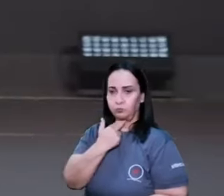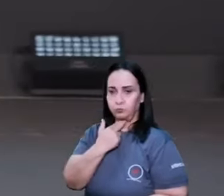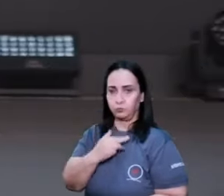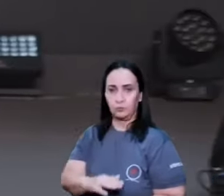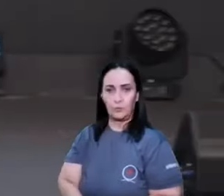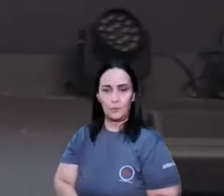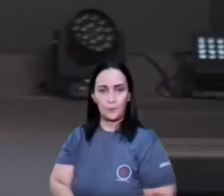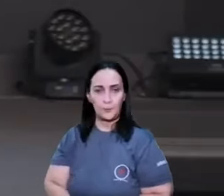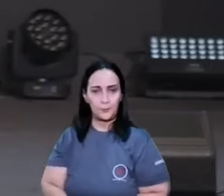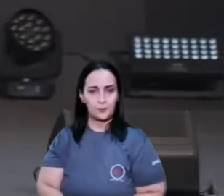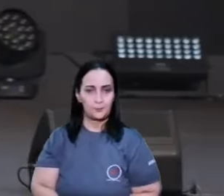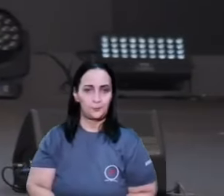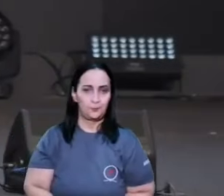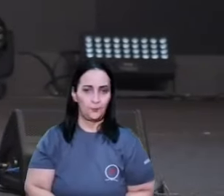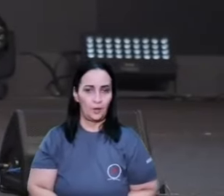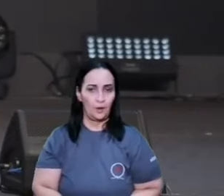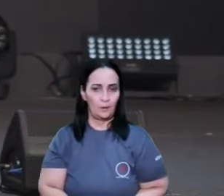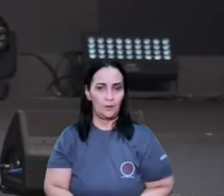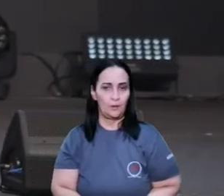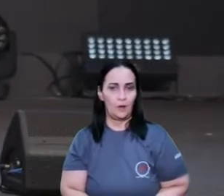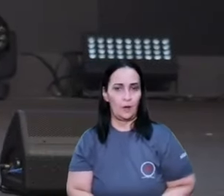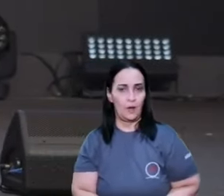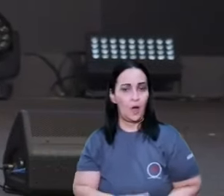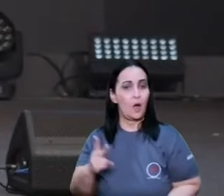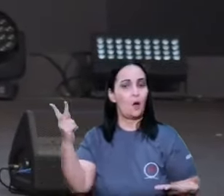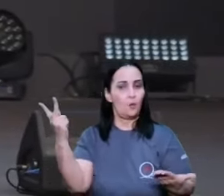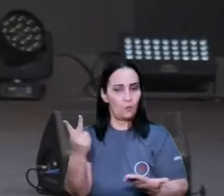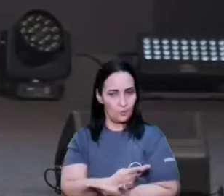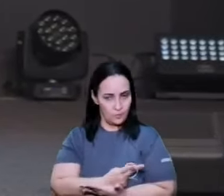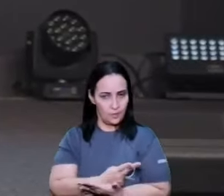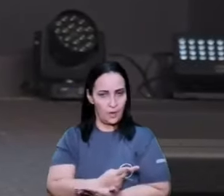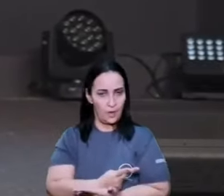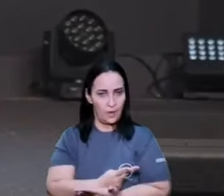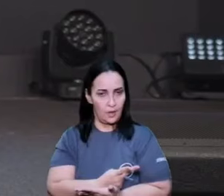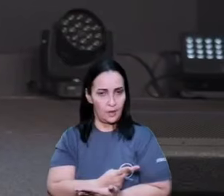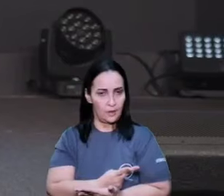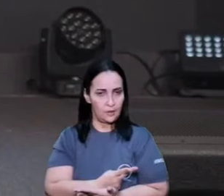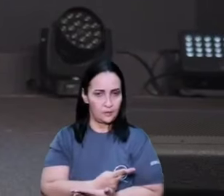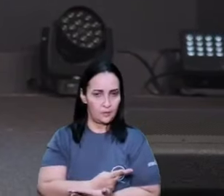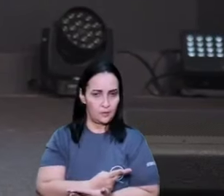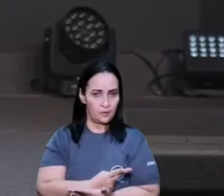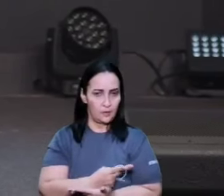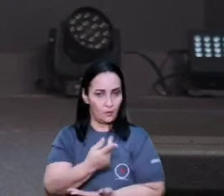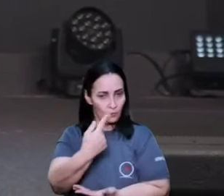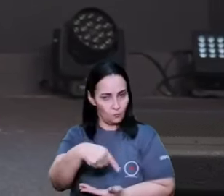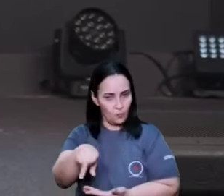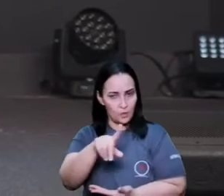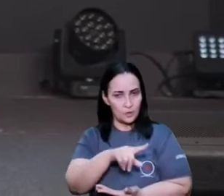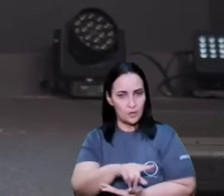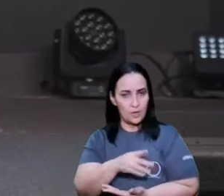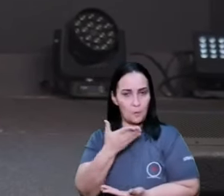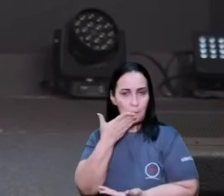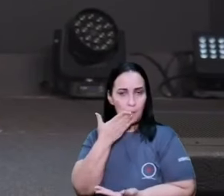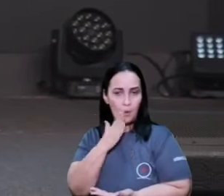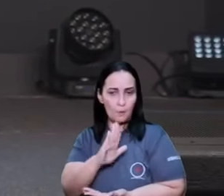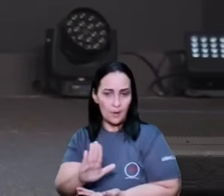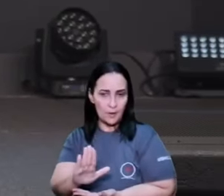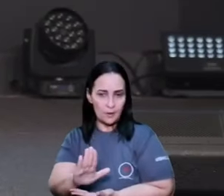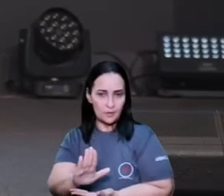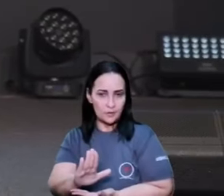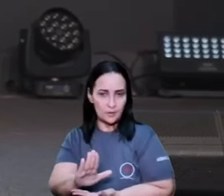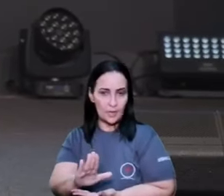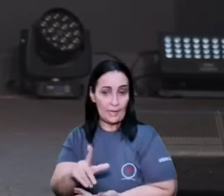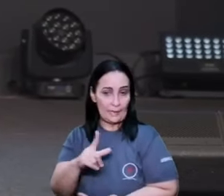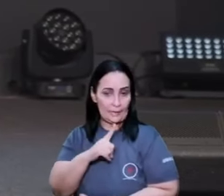uma probabilidade muito grande de você que me ou aqui não ter um milhão de promessa mas uma